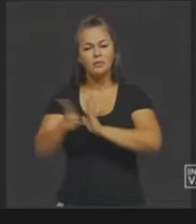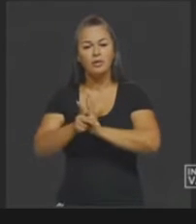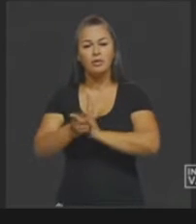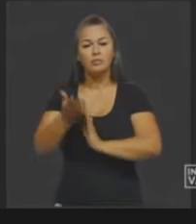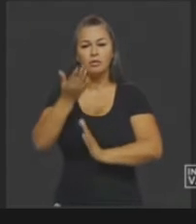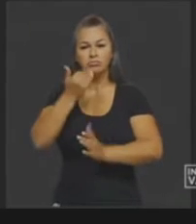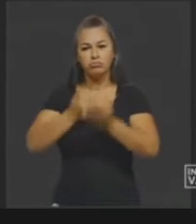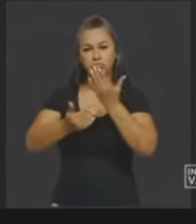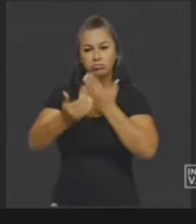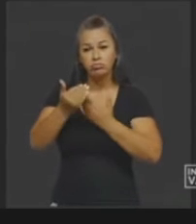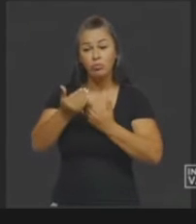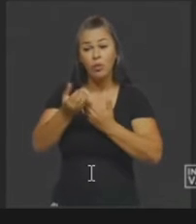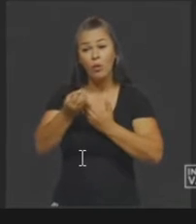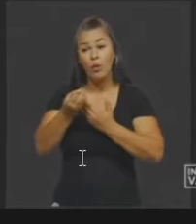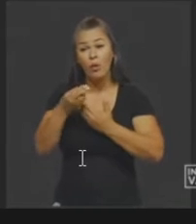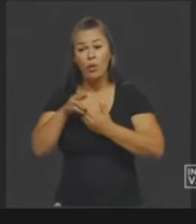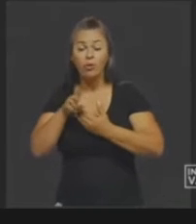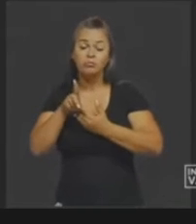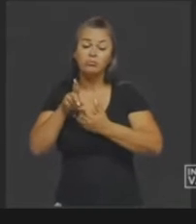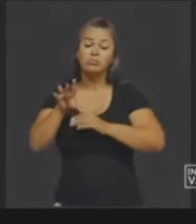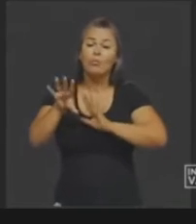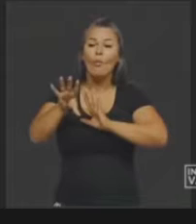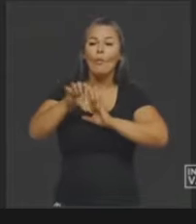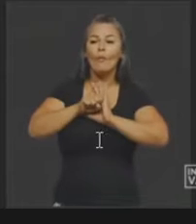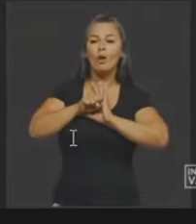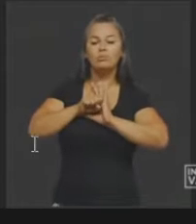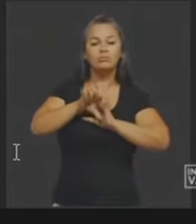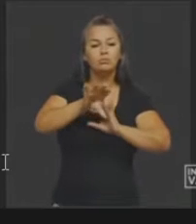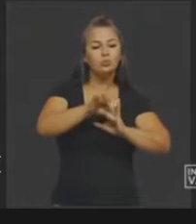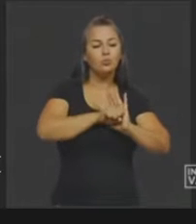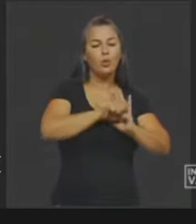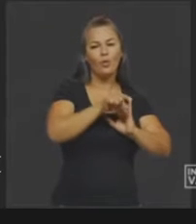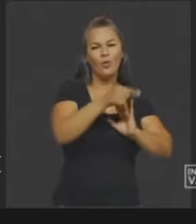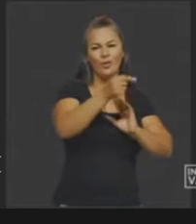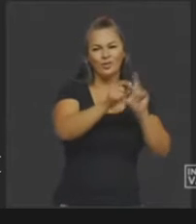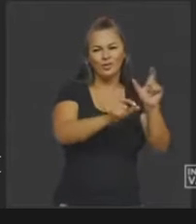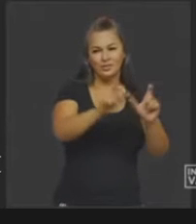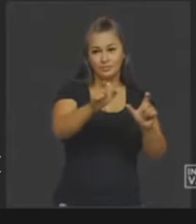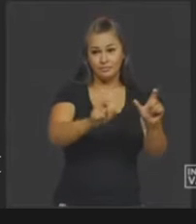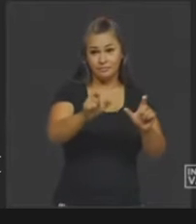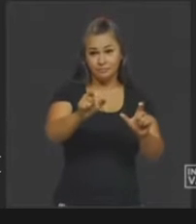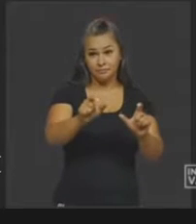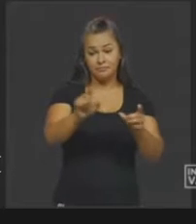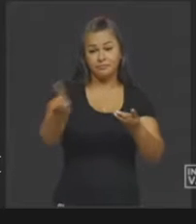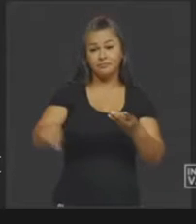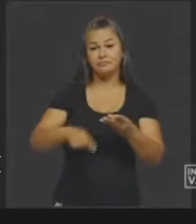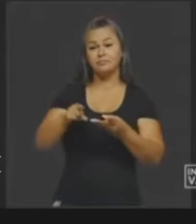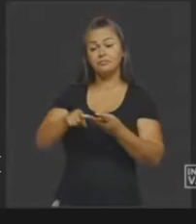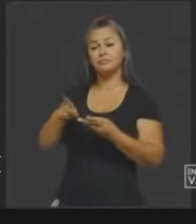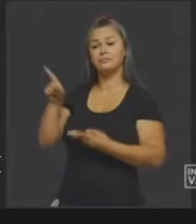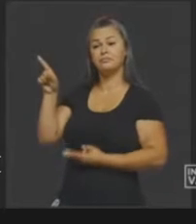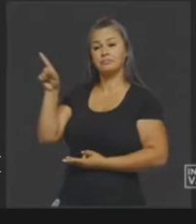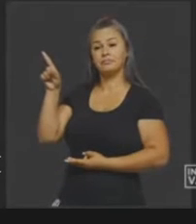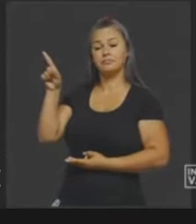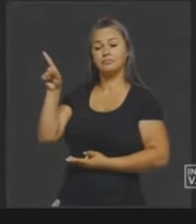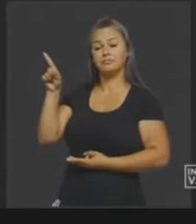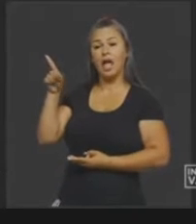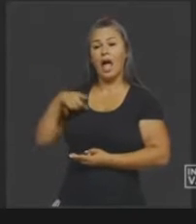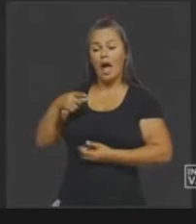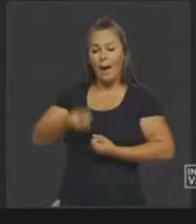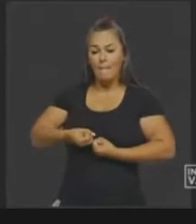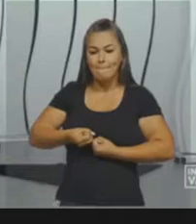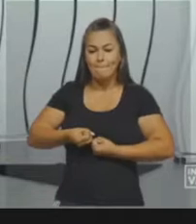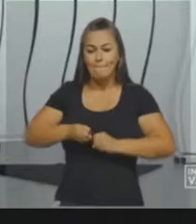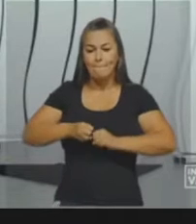de se alimentar de outros seres vivos ou produto de outros seres vivos. Também existe reprodução